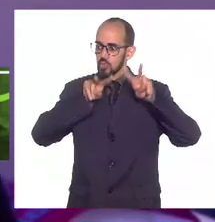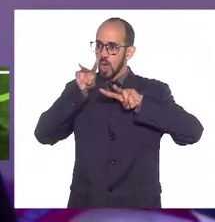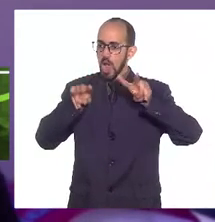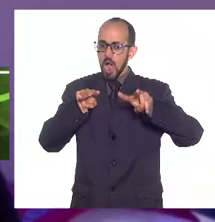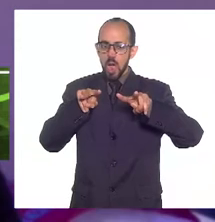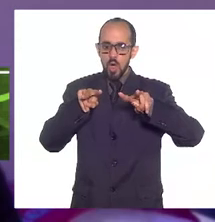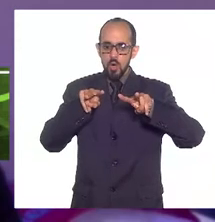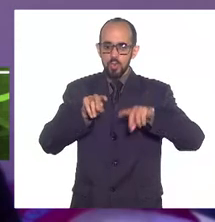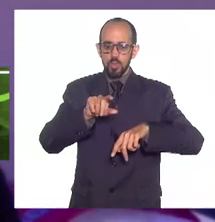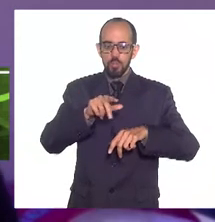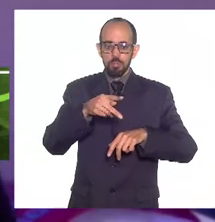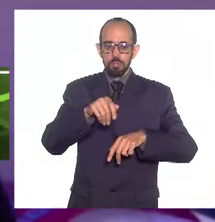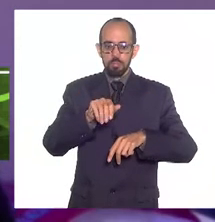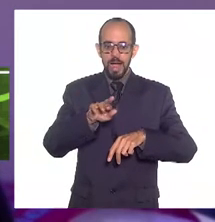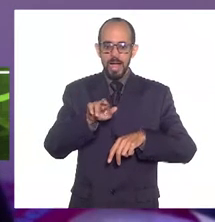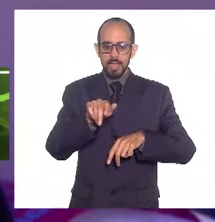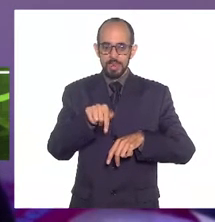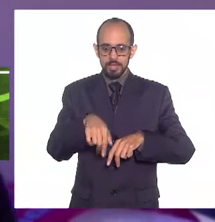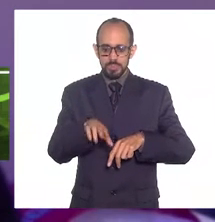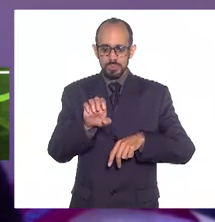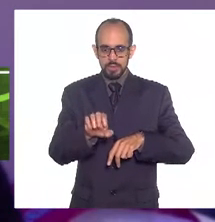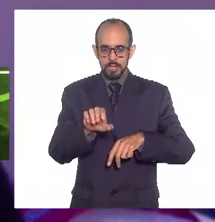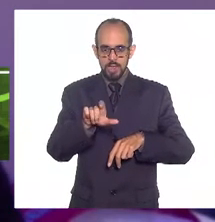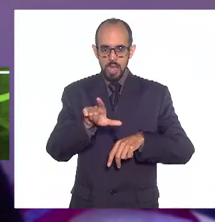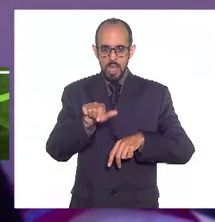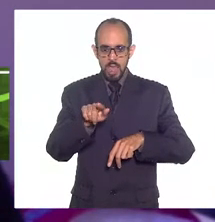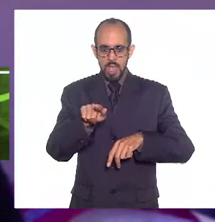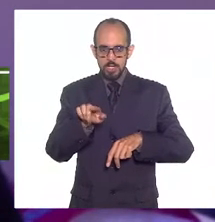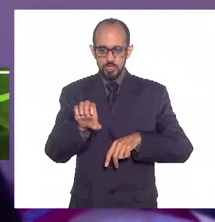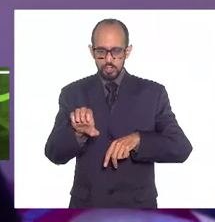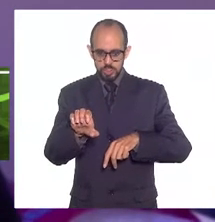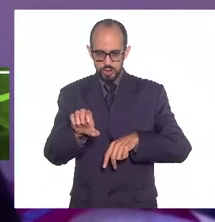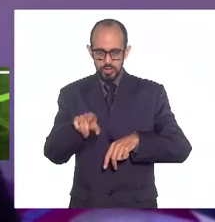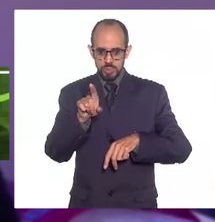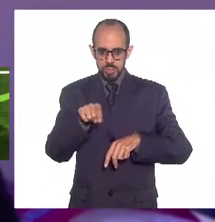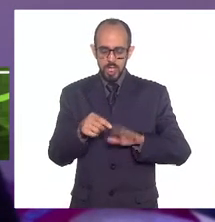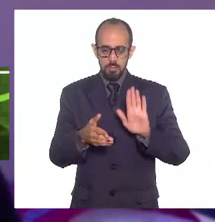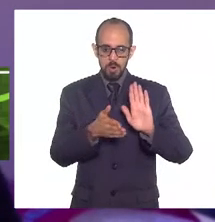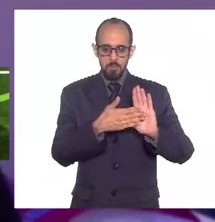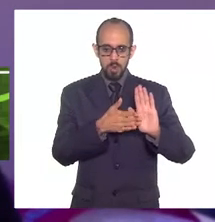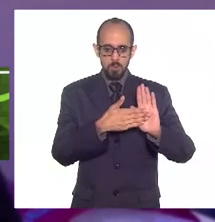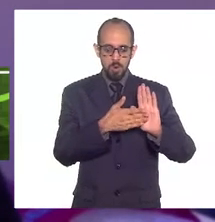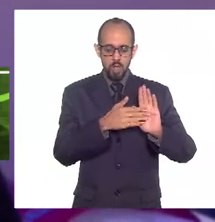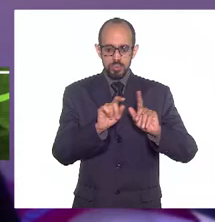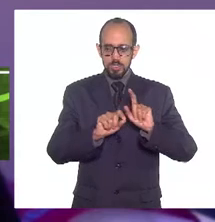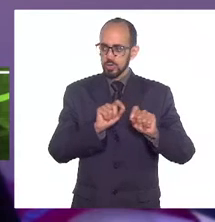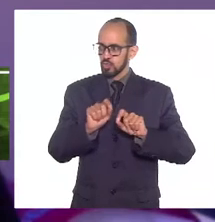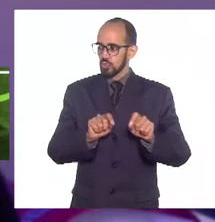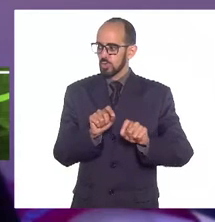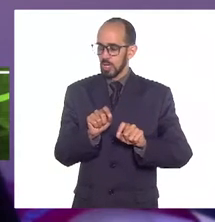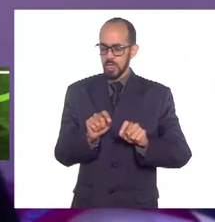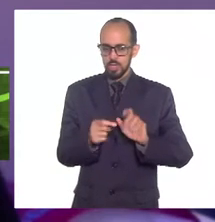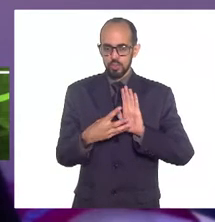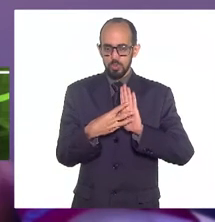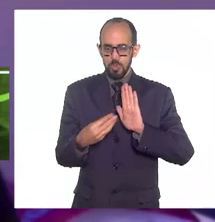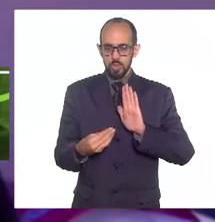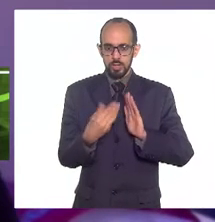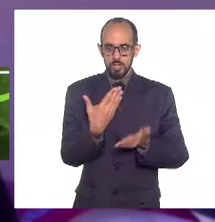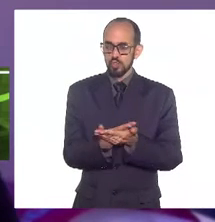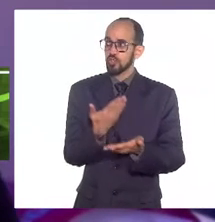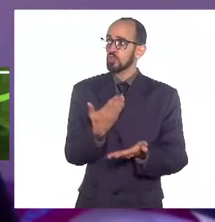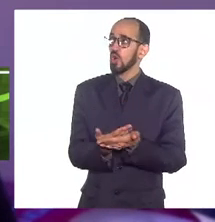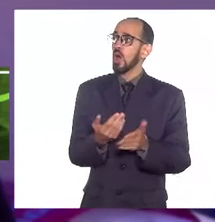anos por Rubens Gershman que trouxe uma proposta de modelo de escola